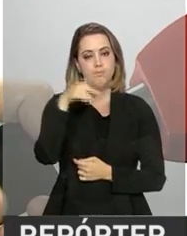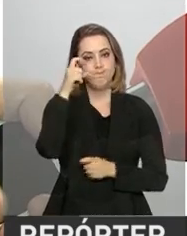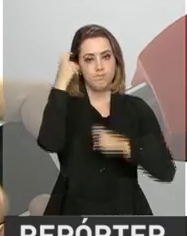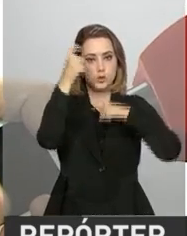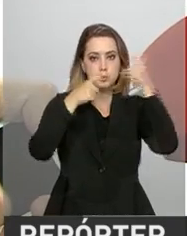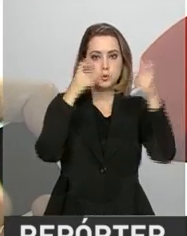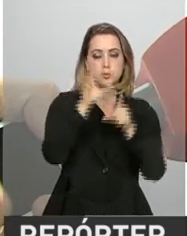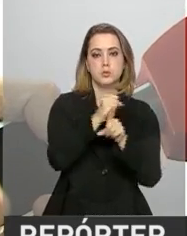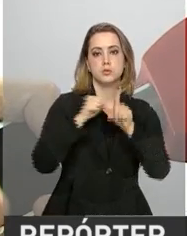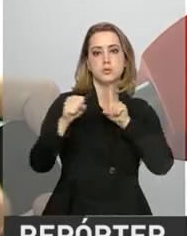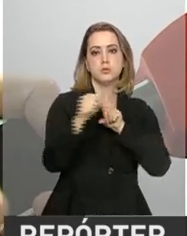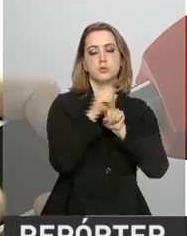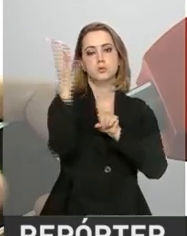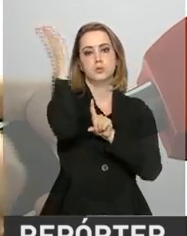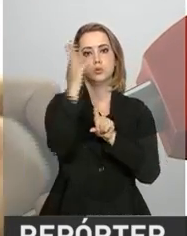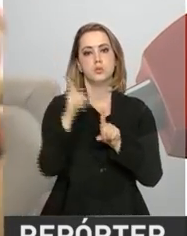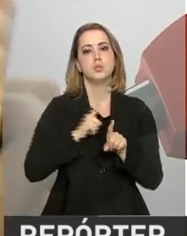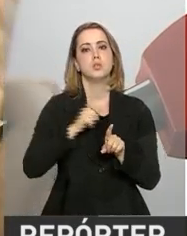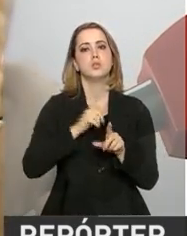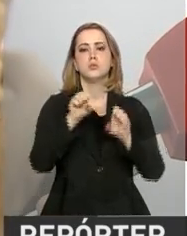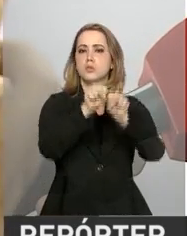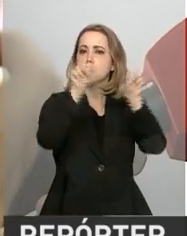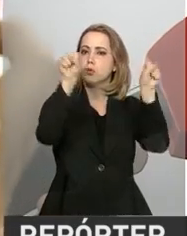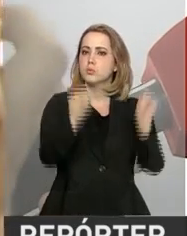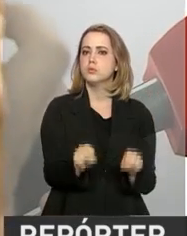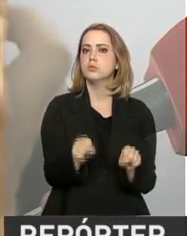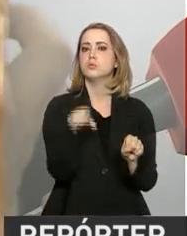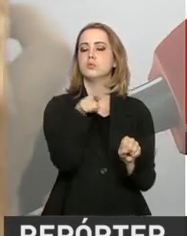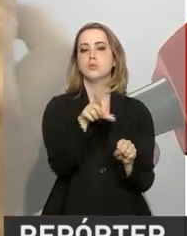preocupação da sociedade brasileira, ter um sistema